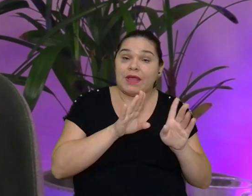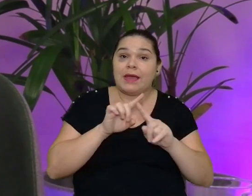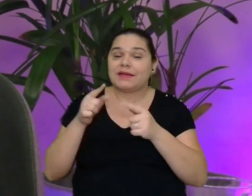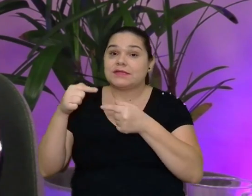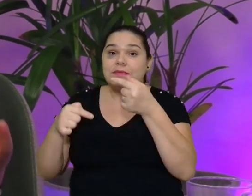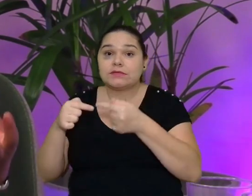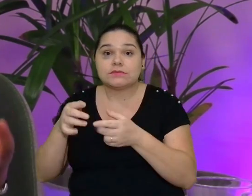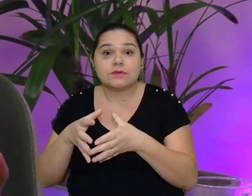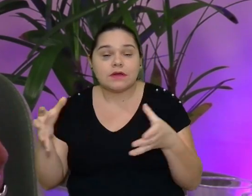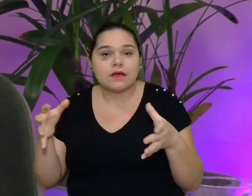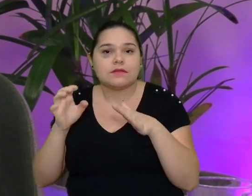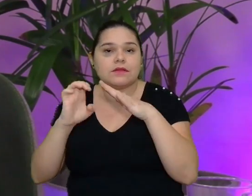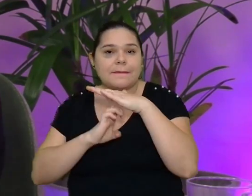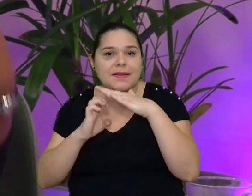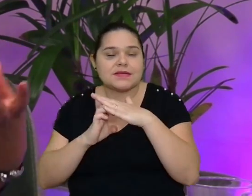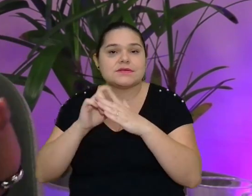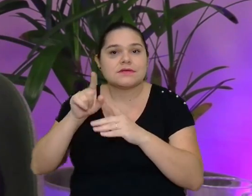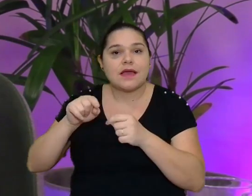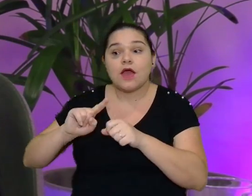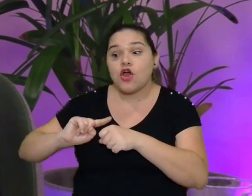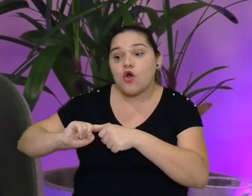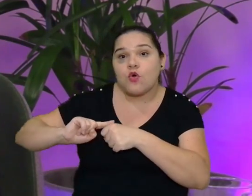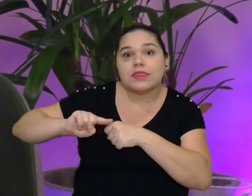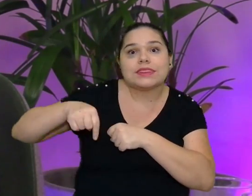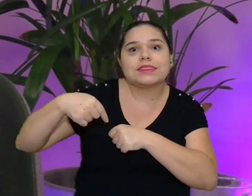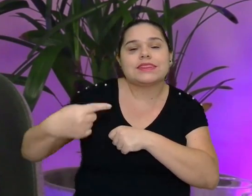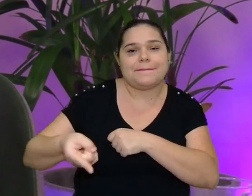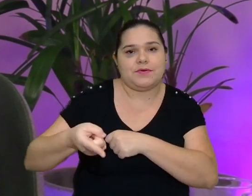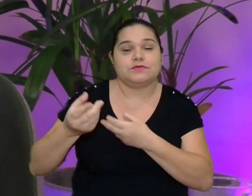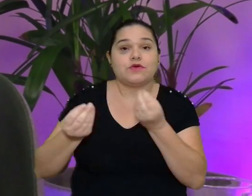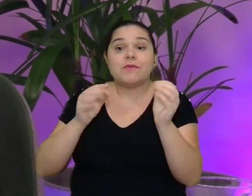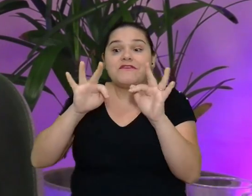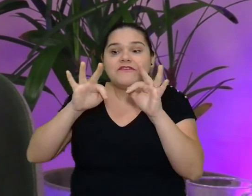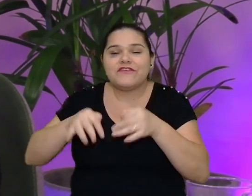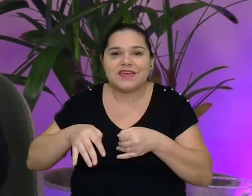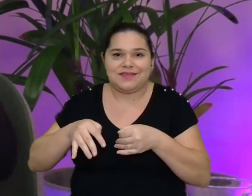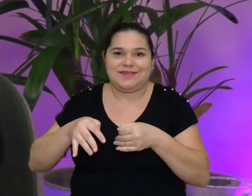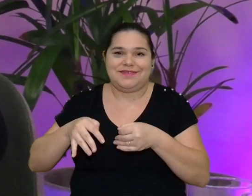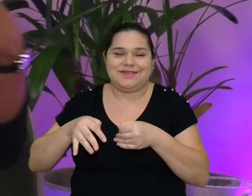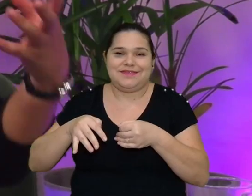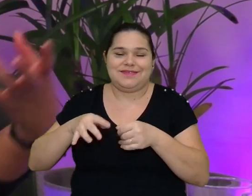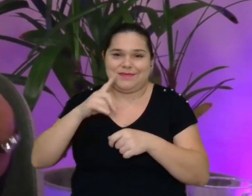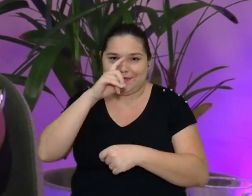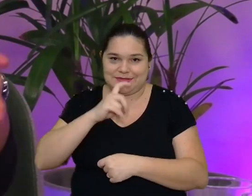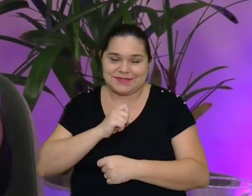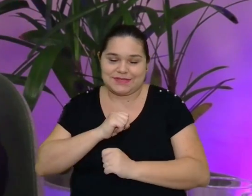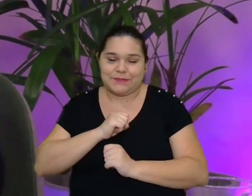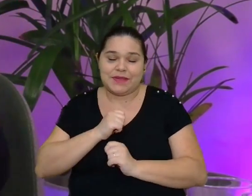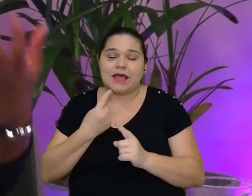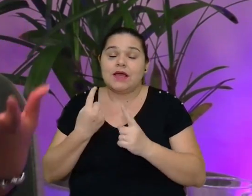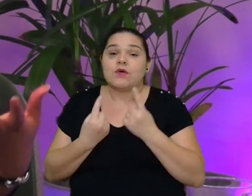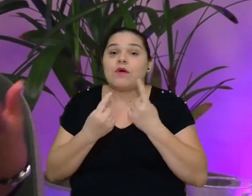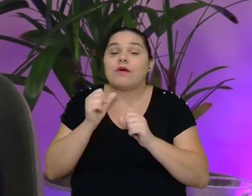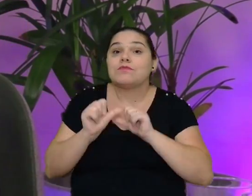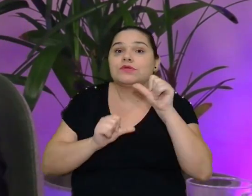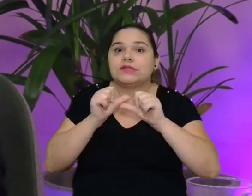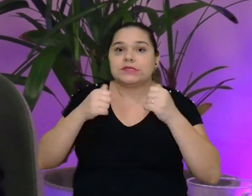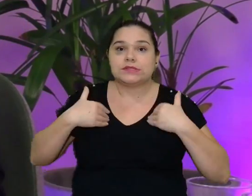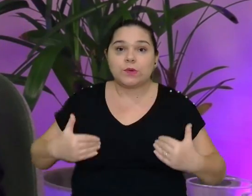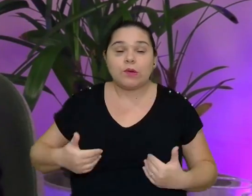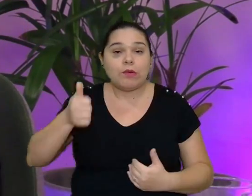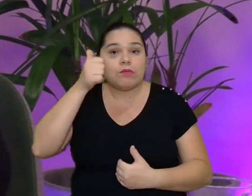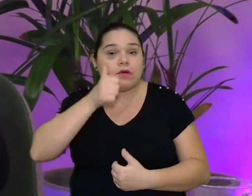nas empresas, a questão da menopausa, né, como tratar a menopausa dentro do ambiente corporativo, quais são as mudanças pelas quais o corpo da mulher